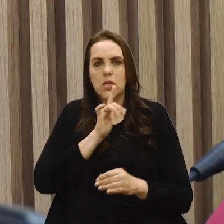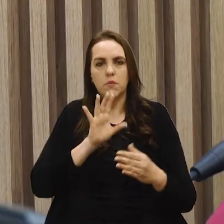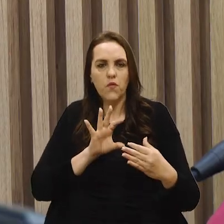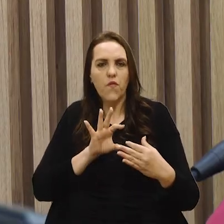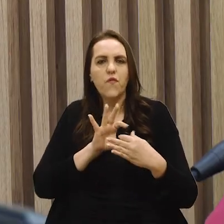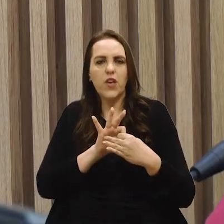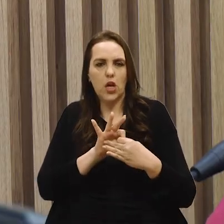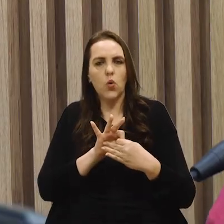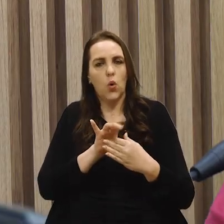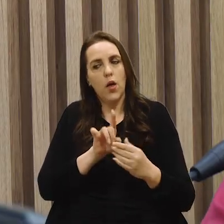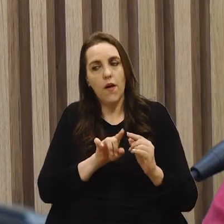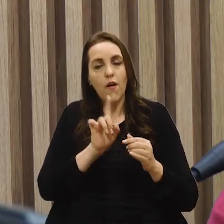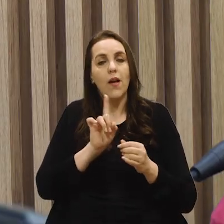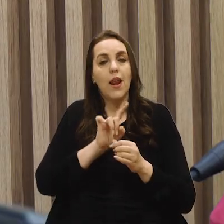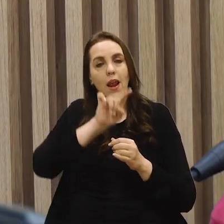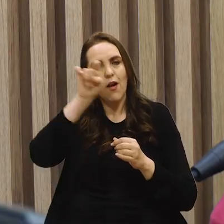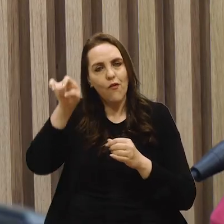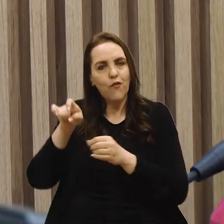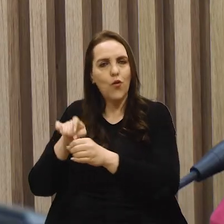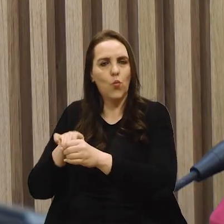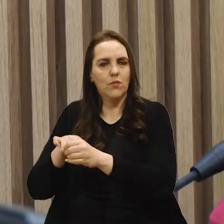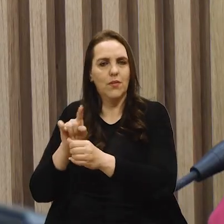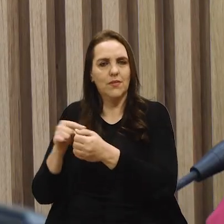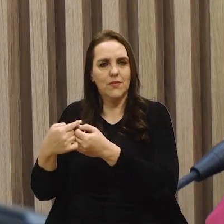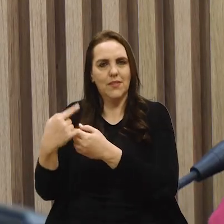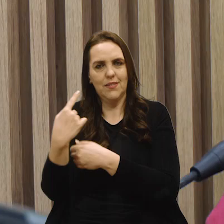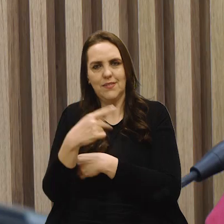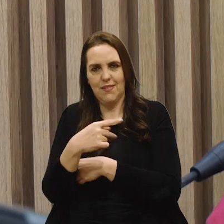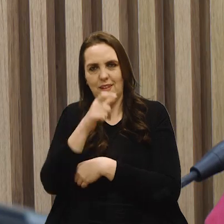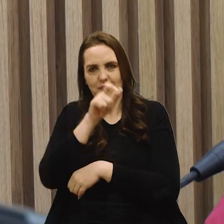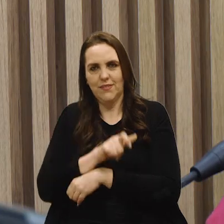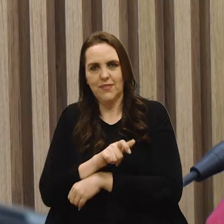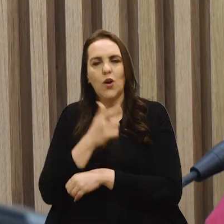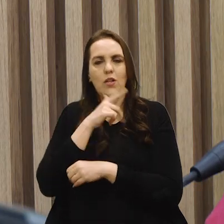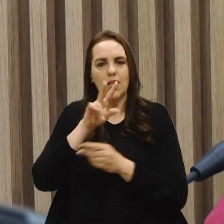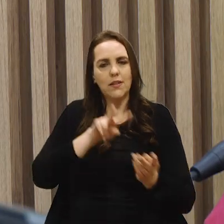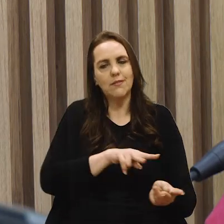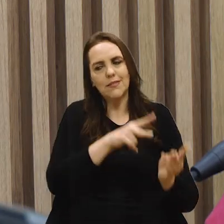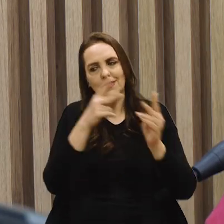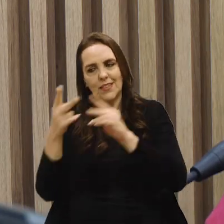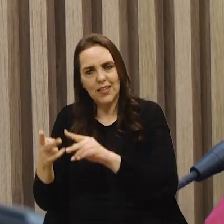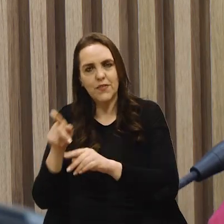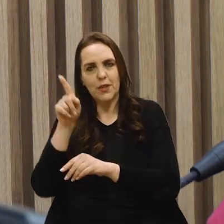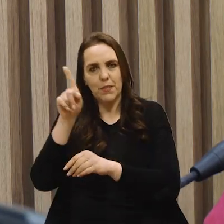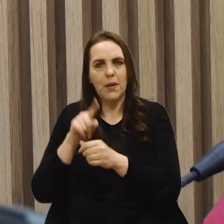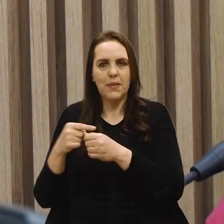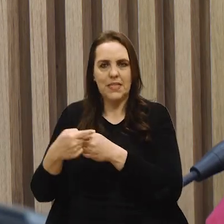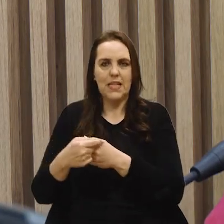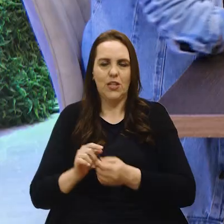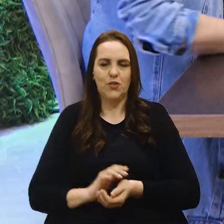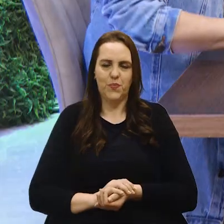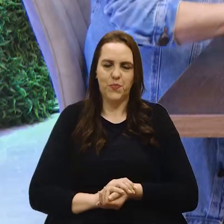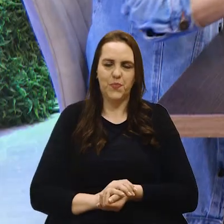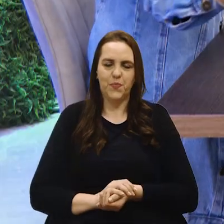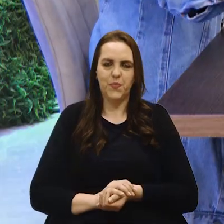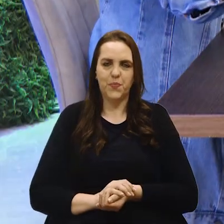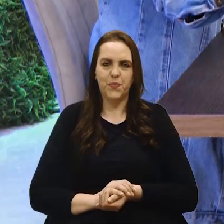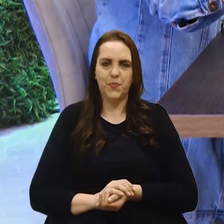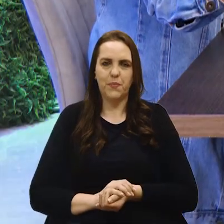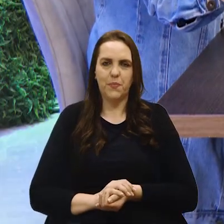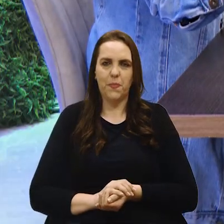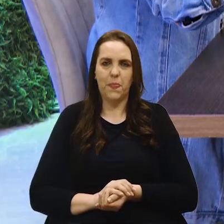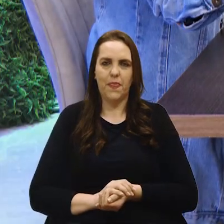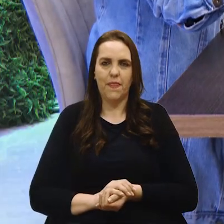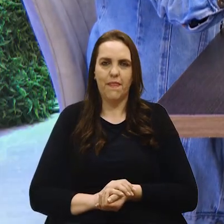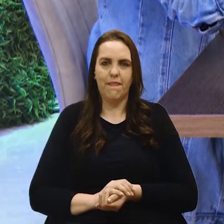consiga criar uma vinculação no município de destino e aí consegue fazer essa transferência. Perfeito.